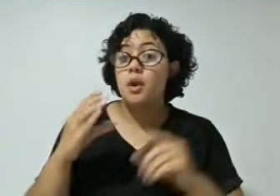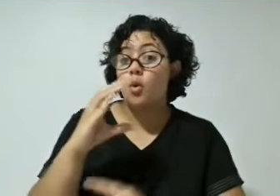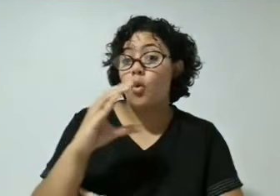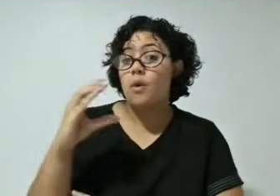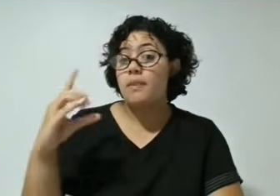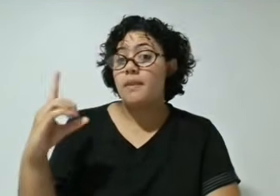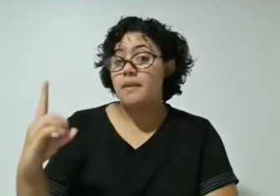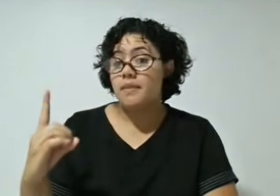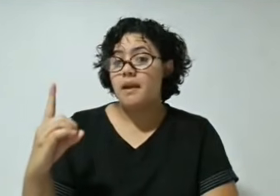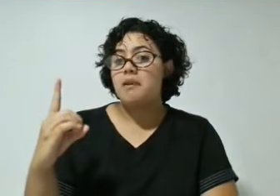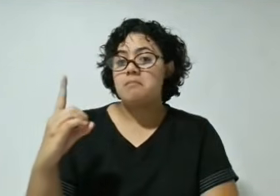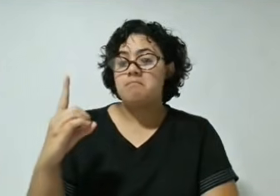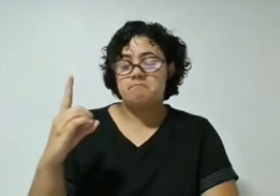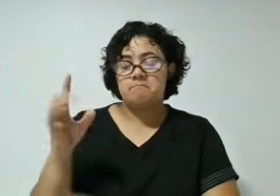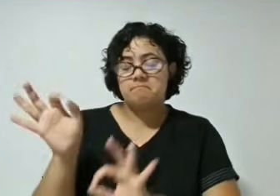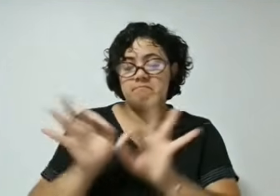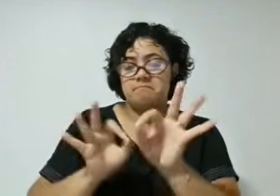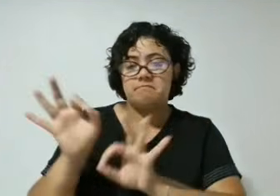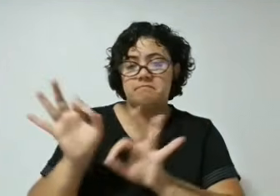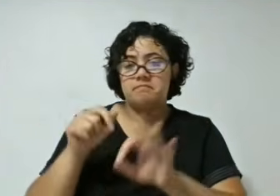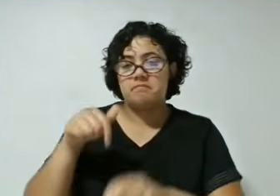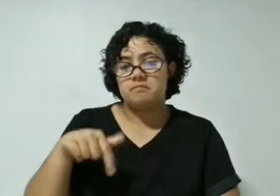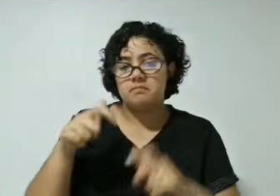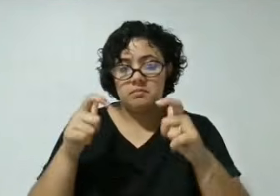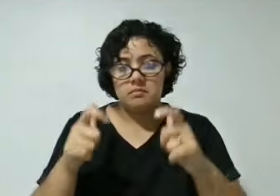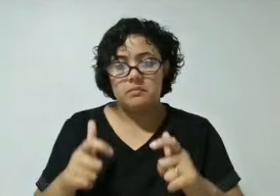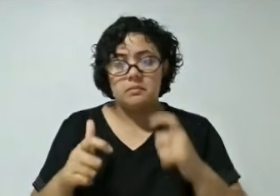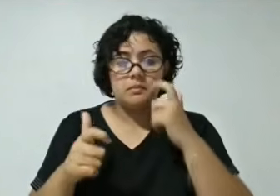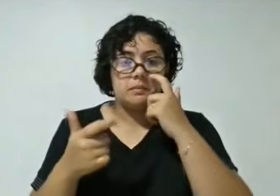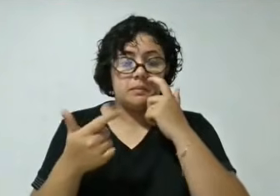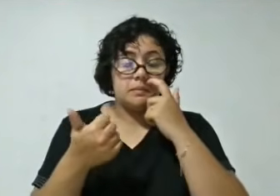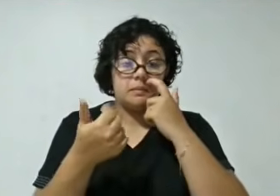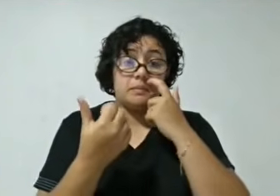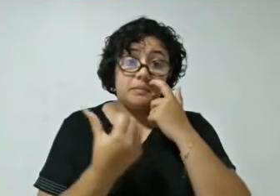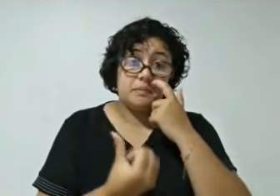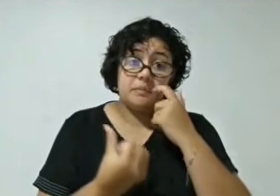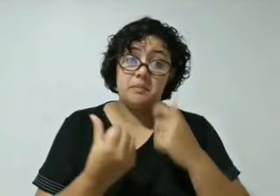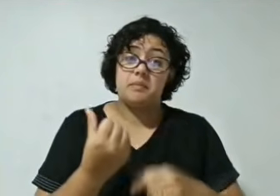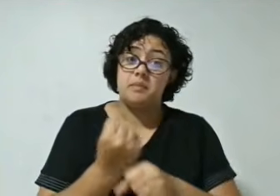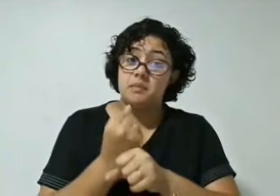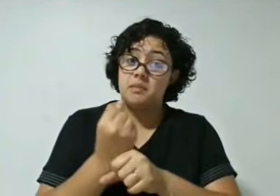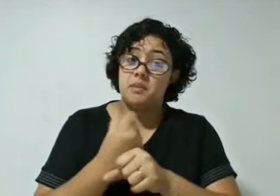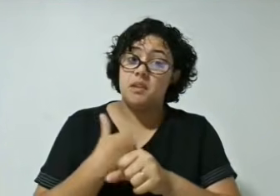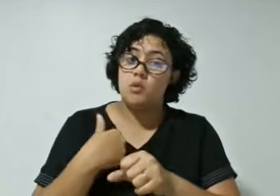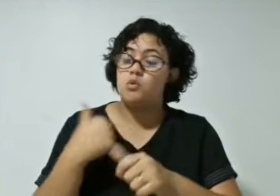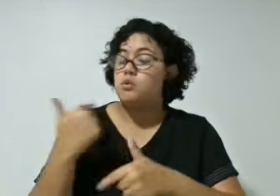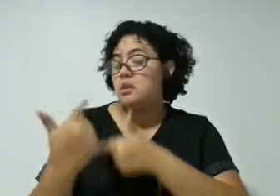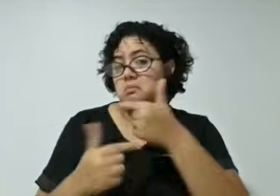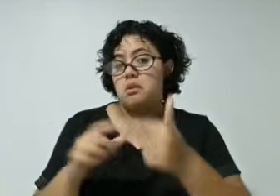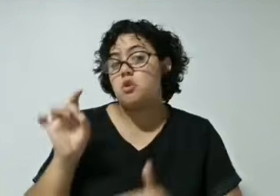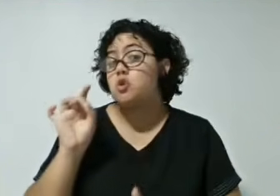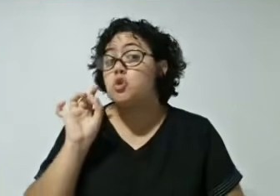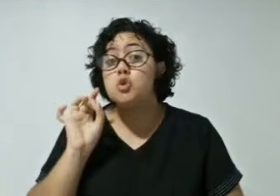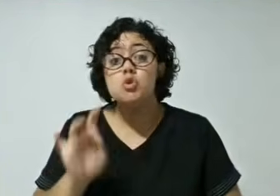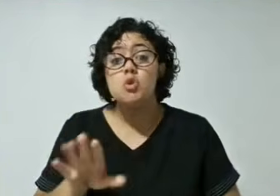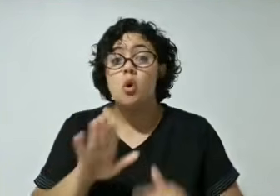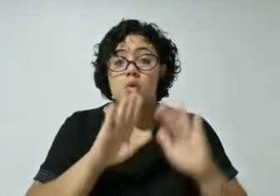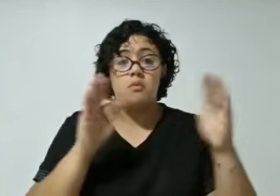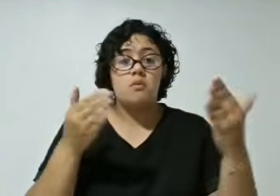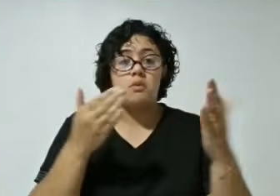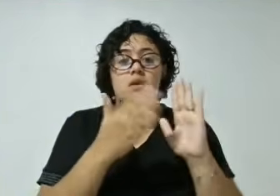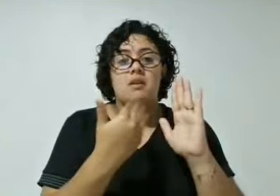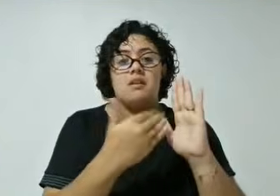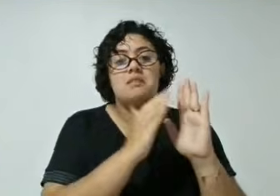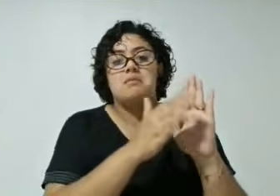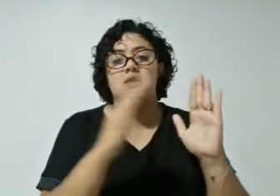unidade. Nesses 16 anos eu tinha sido apenas bibliotecária. Apenas é uma palavra forte, porque,